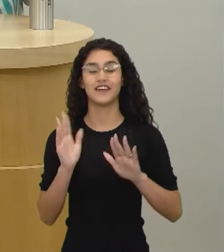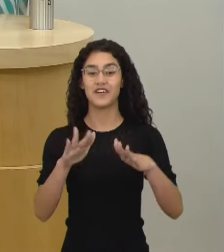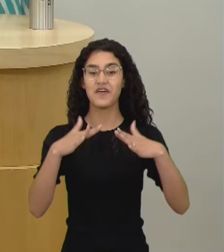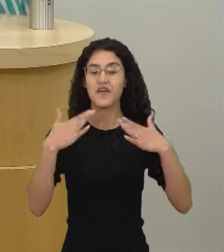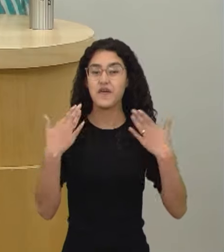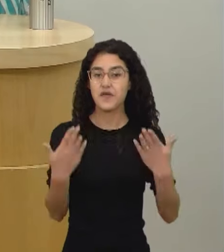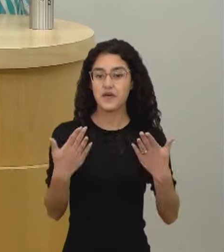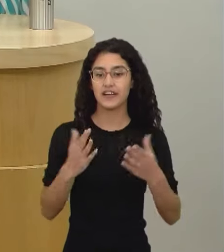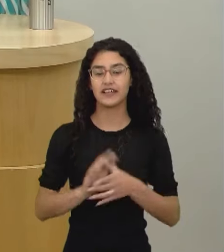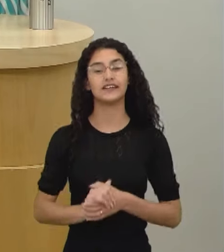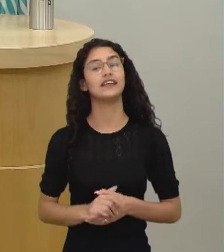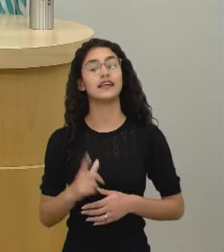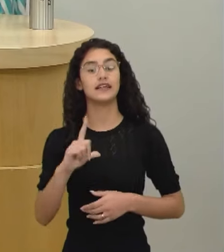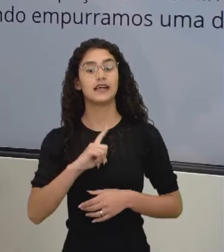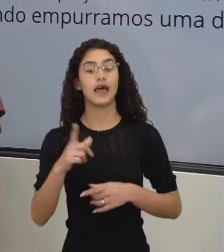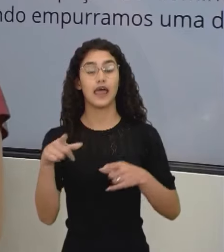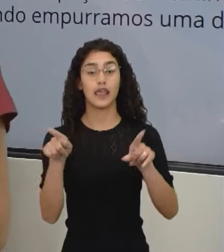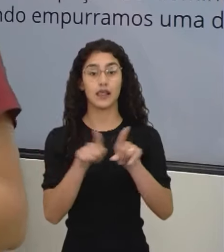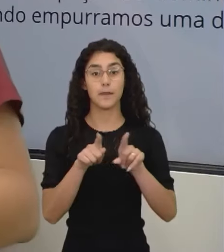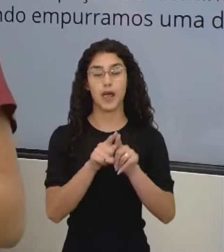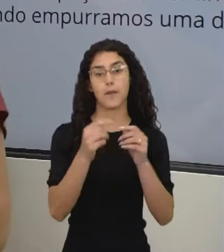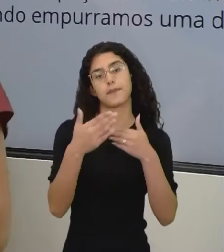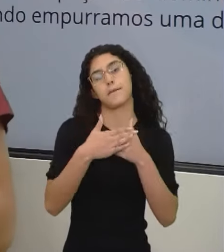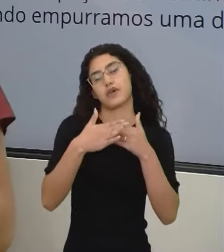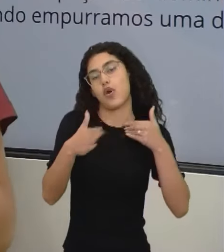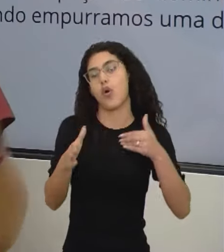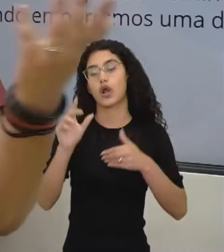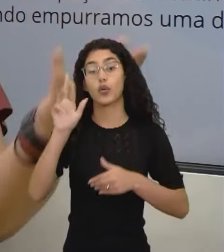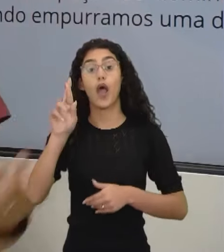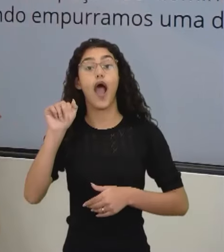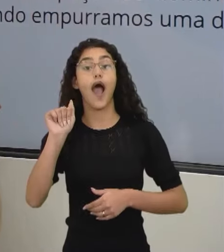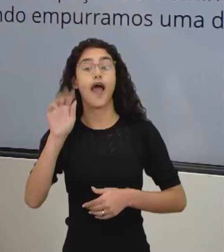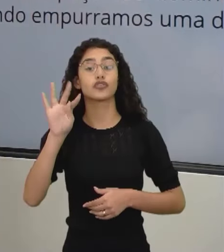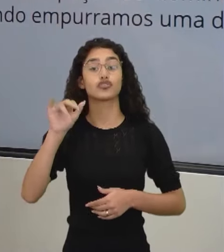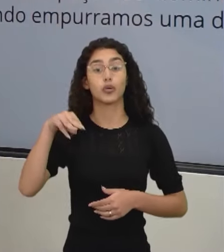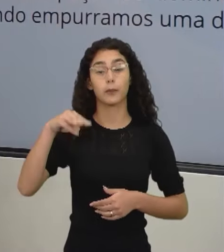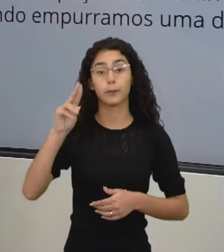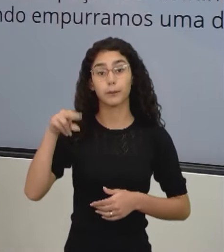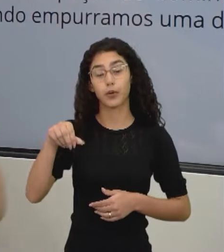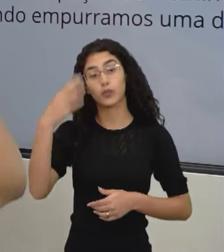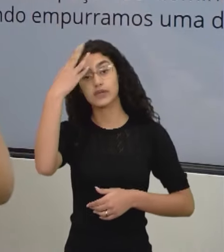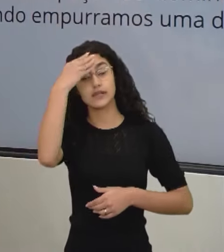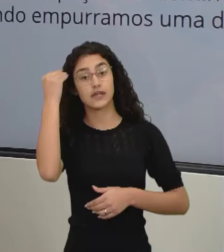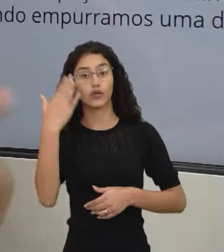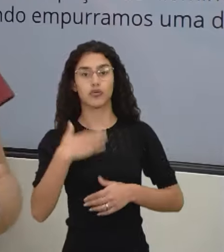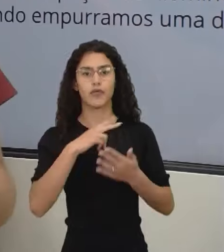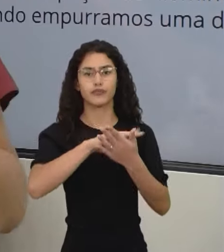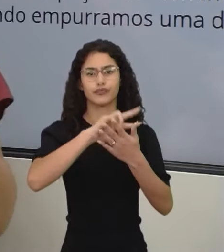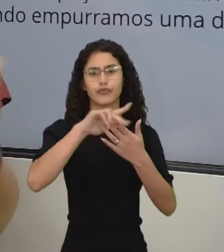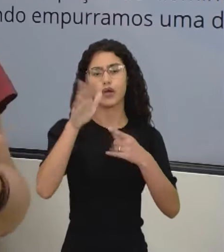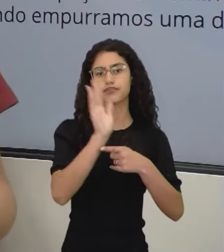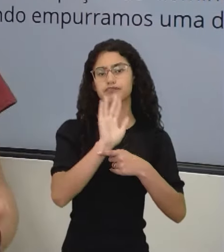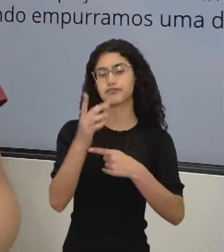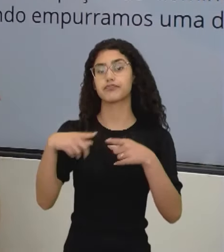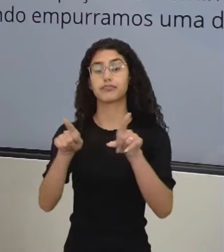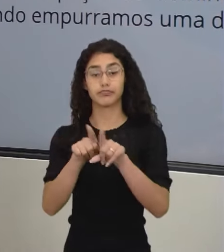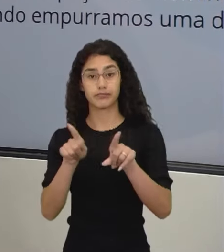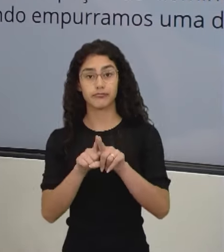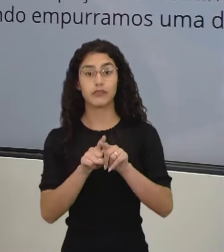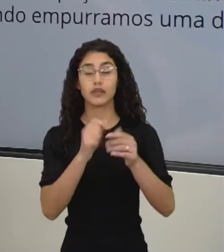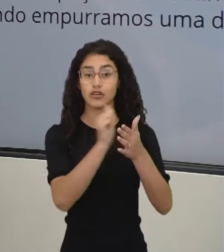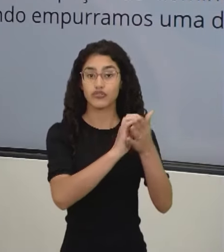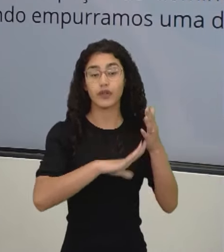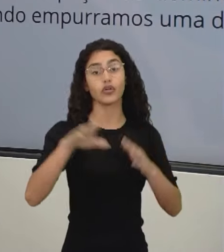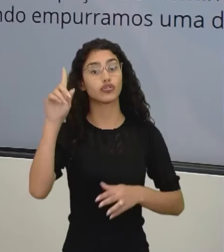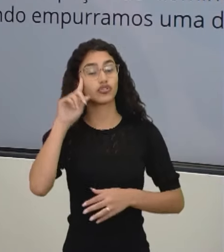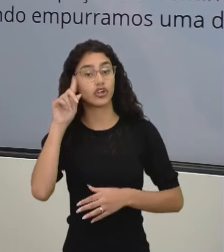Mas é válido, né? A gente tem aí na abertura do Rá-Tim-Bum, a gente tem no Esqueceram de Mim, vários outros filmes, além das atividades do dia a